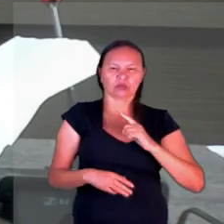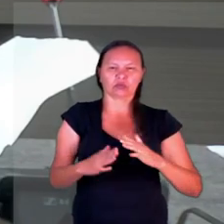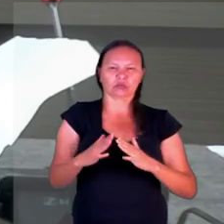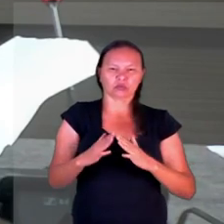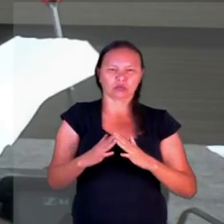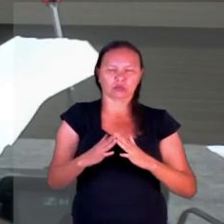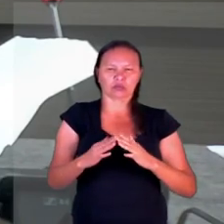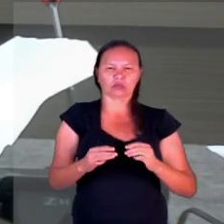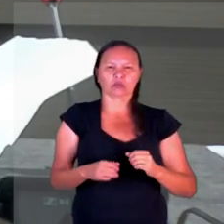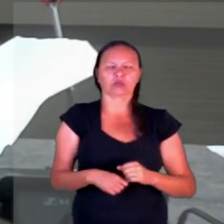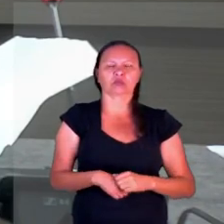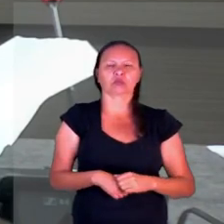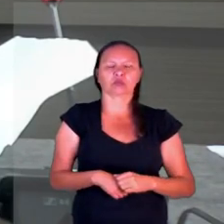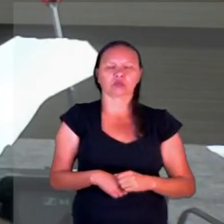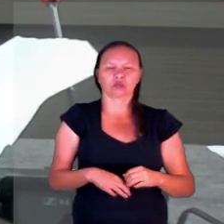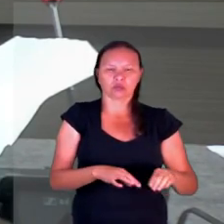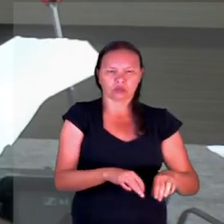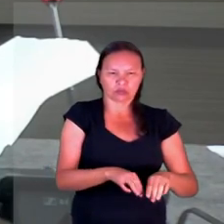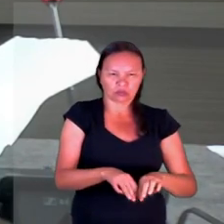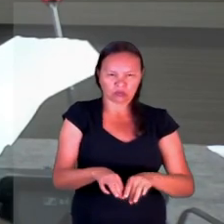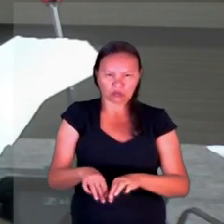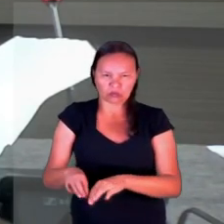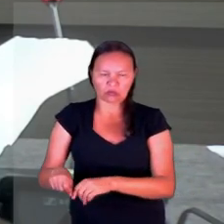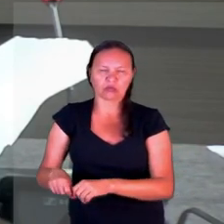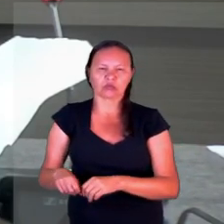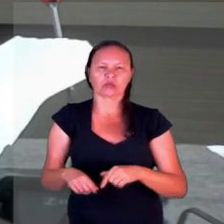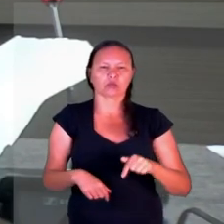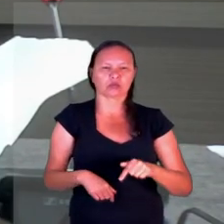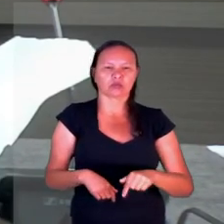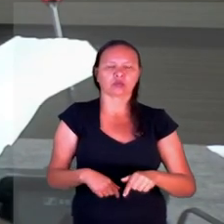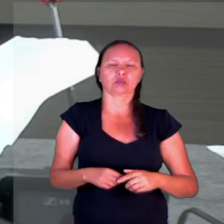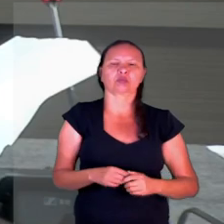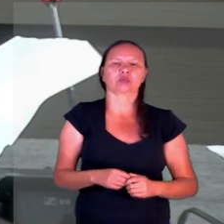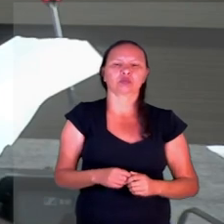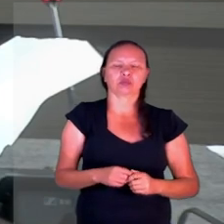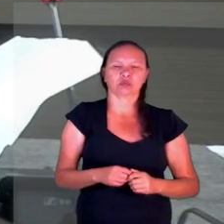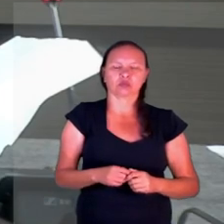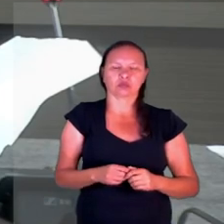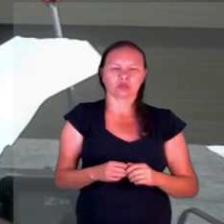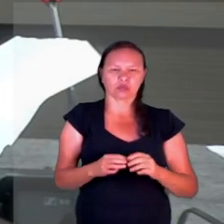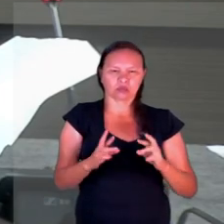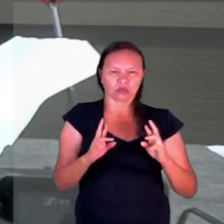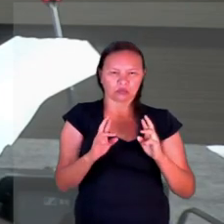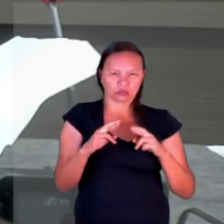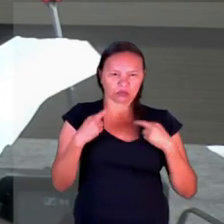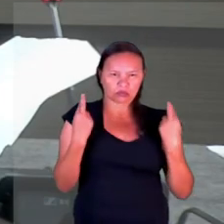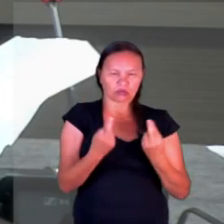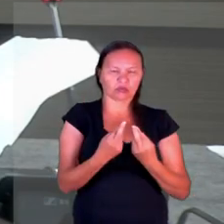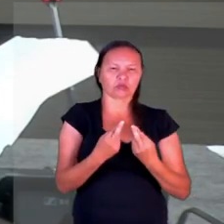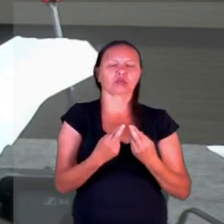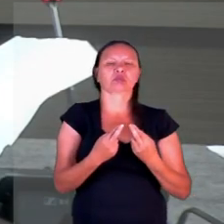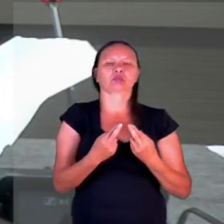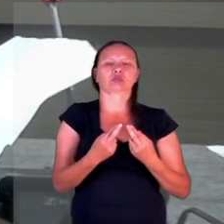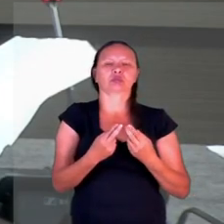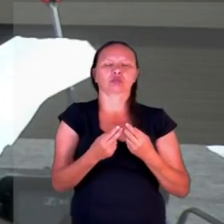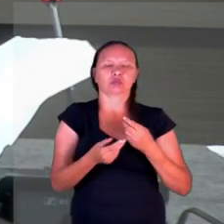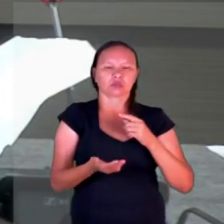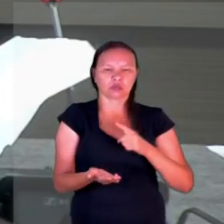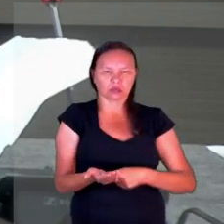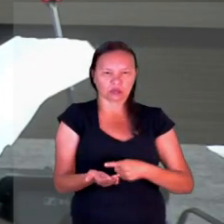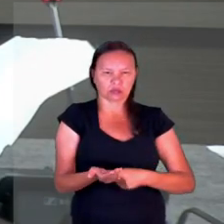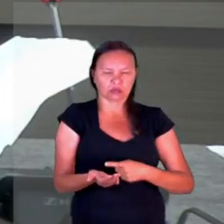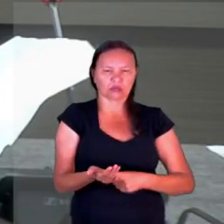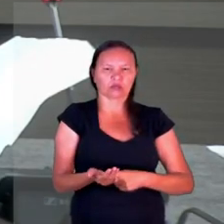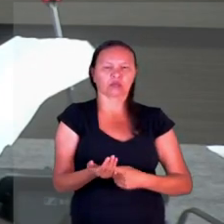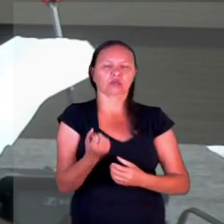como também o acesso à Terra nós estamos aqui num GT que trata de insegurança alimentar